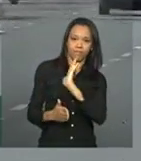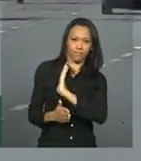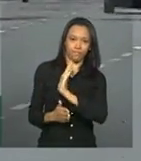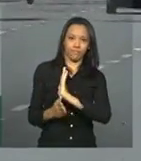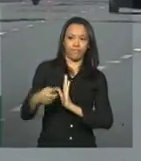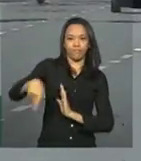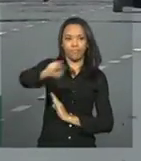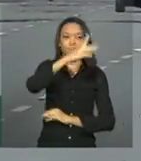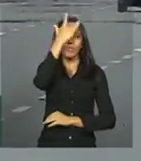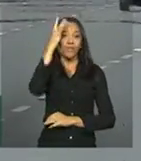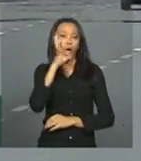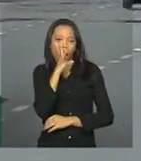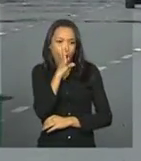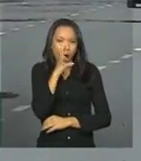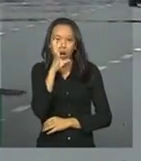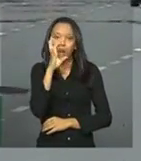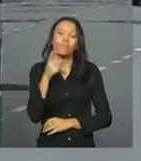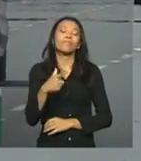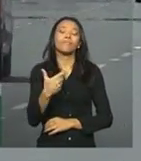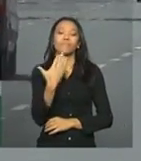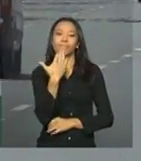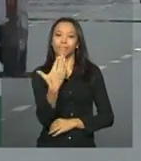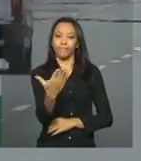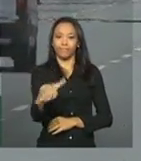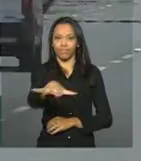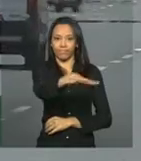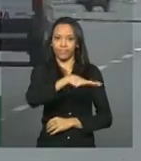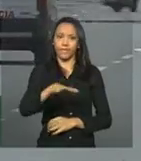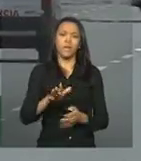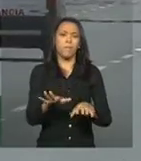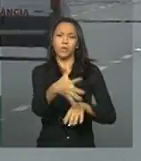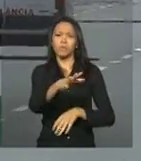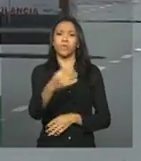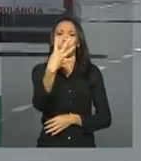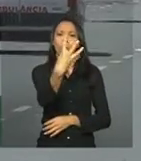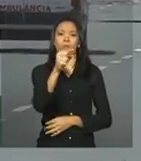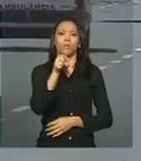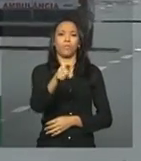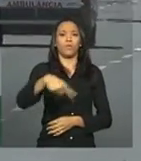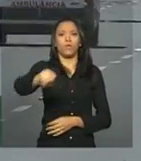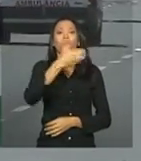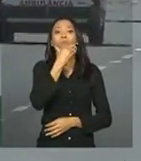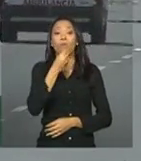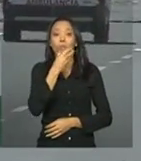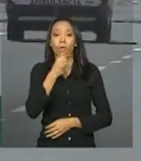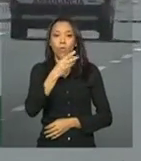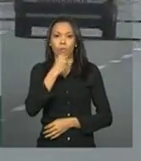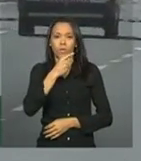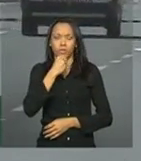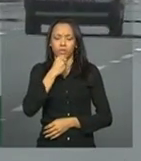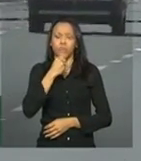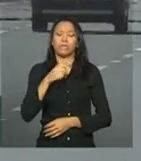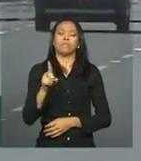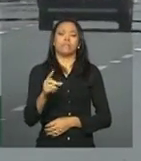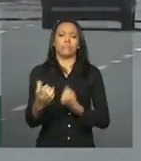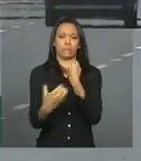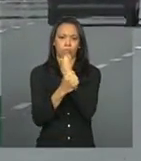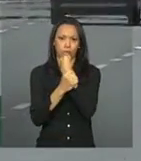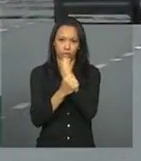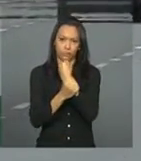de passagem. Em frente ao... São cerca de 4 mil homens participando do esquema de segurança na solenidade de hoje.